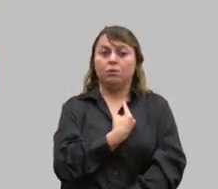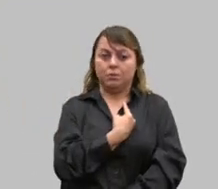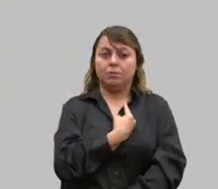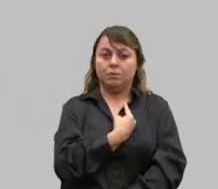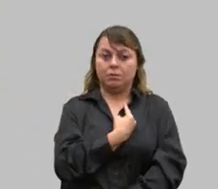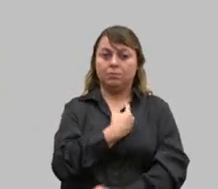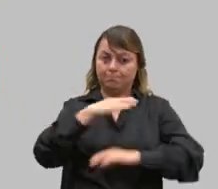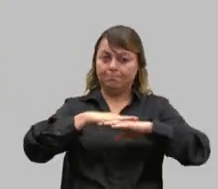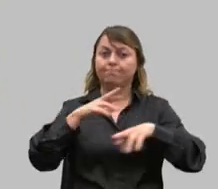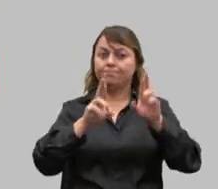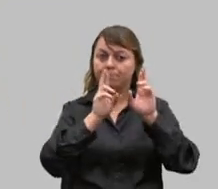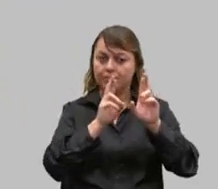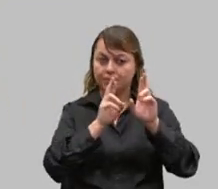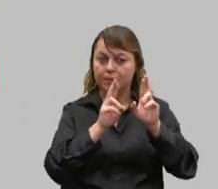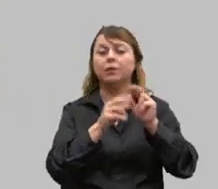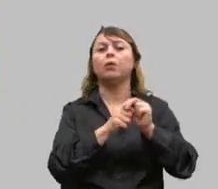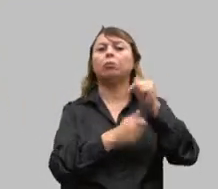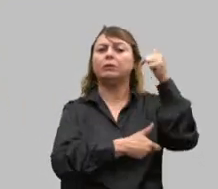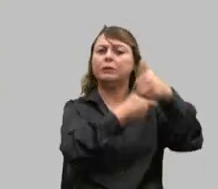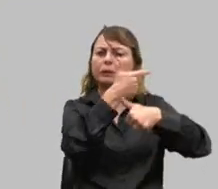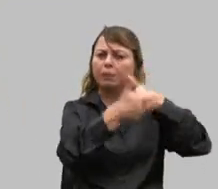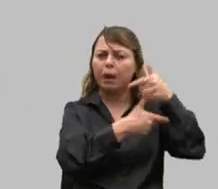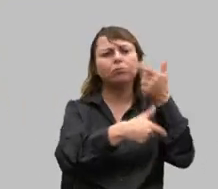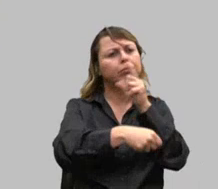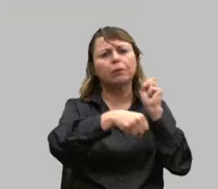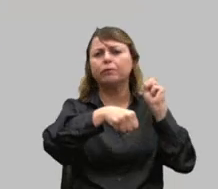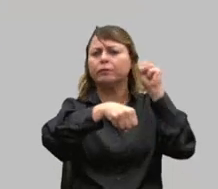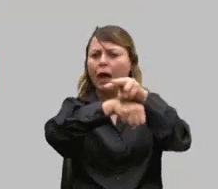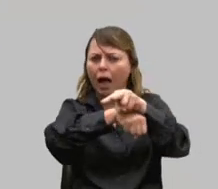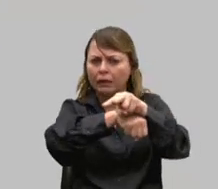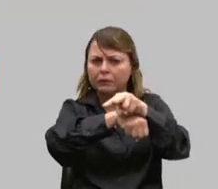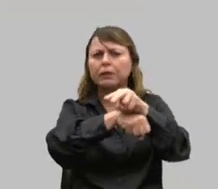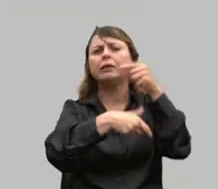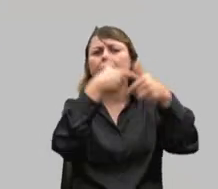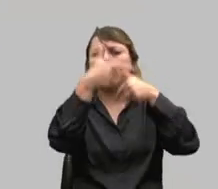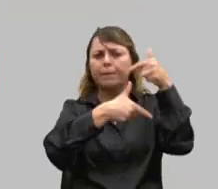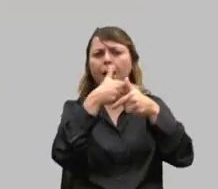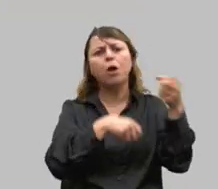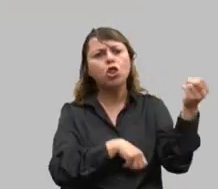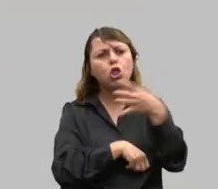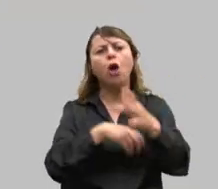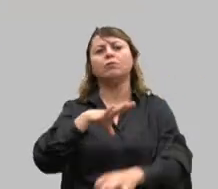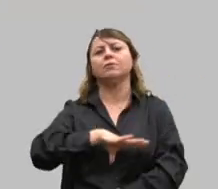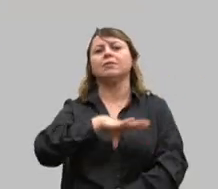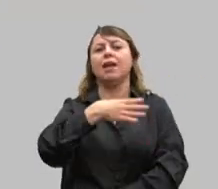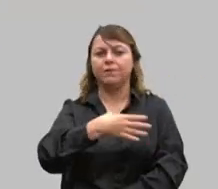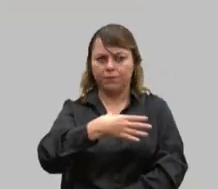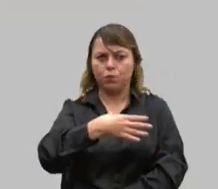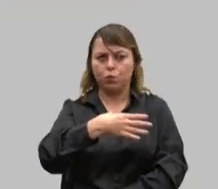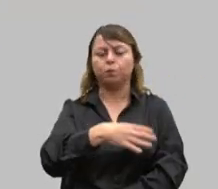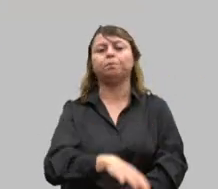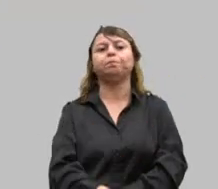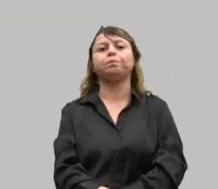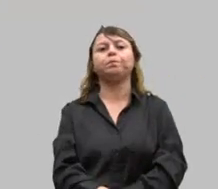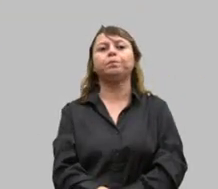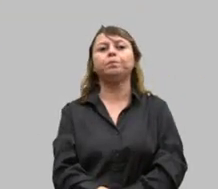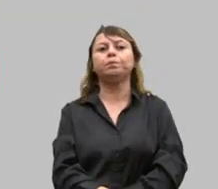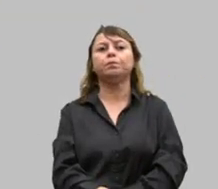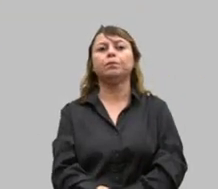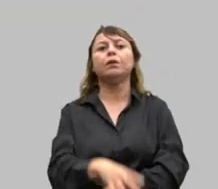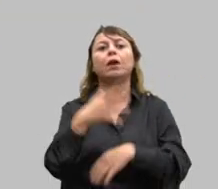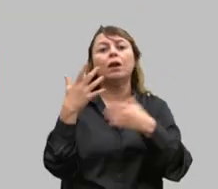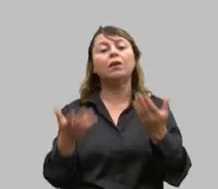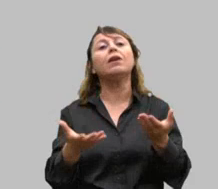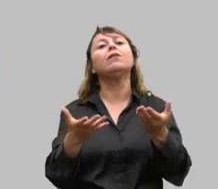estão entrando no mercado de trabalho se prepararem para essas novas desafios e aqui no ponto de vocês